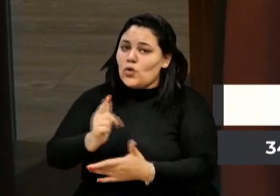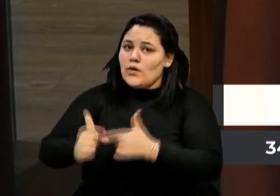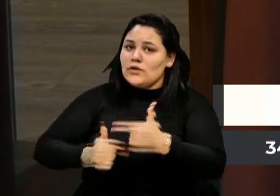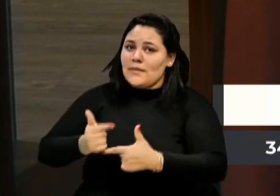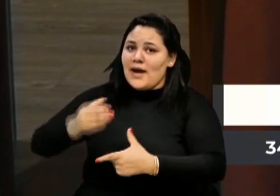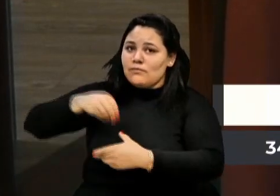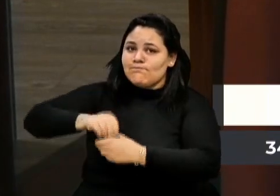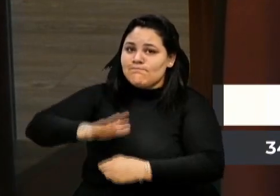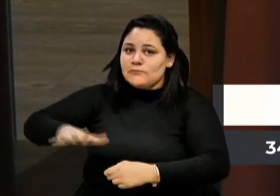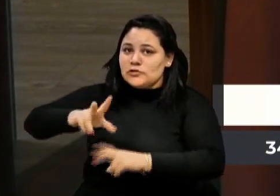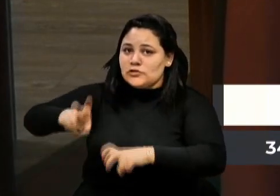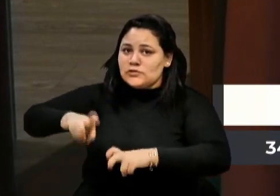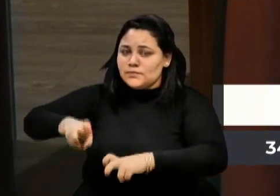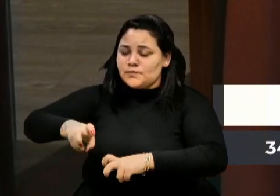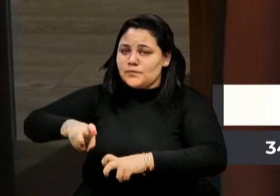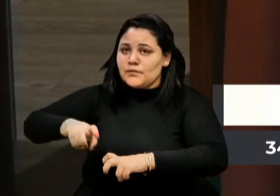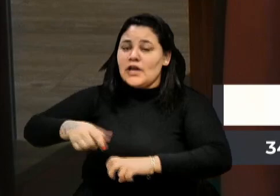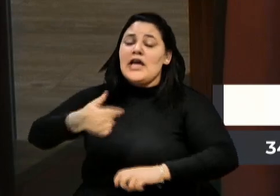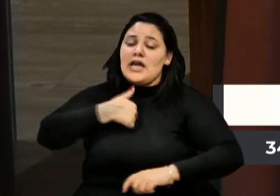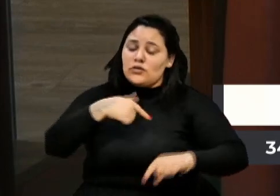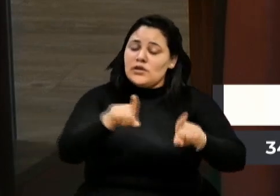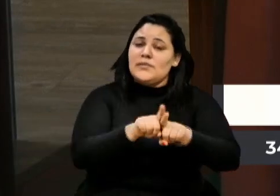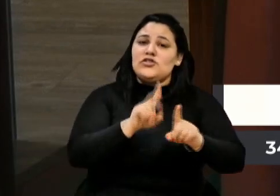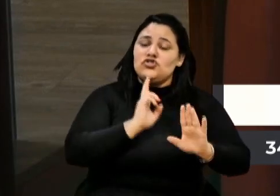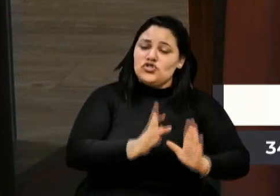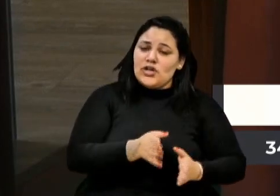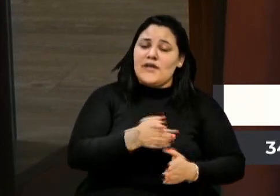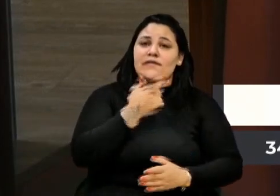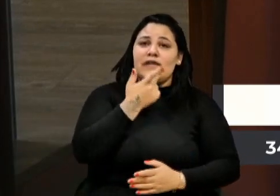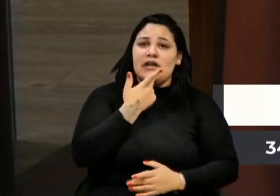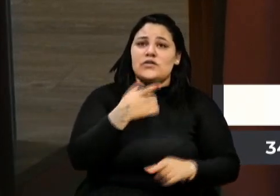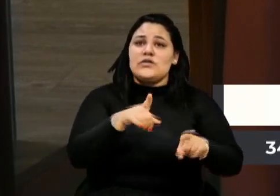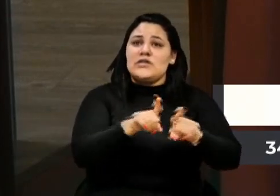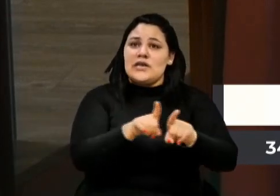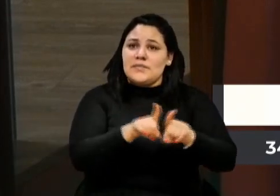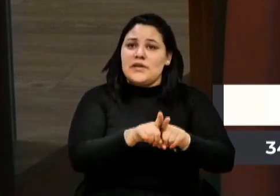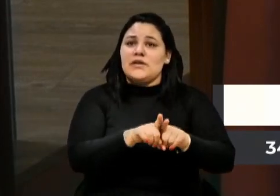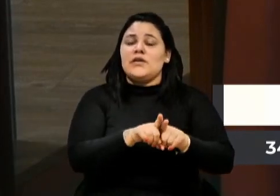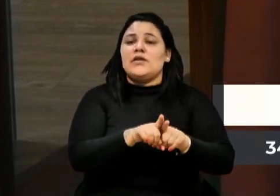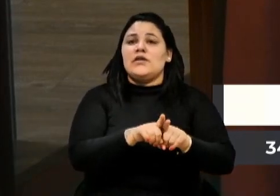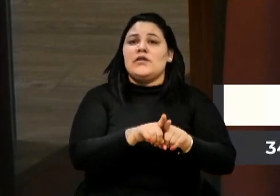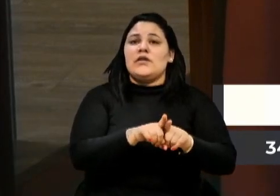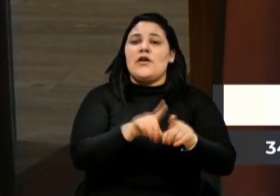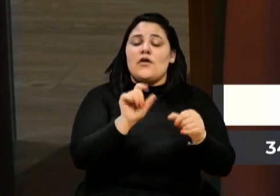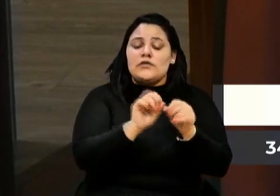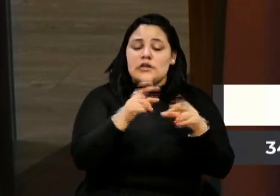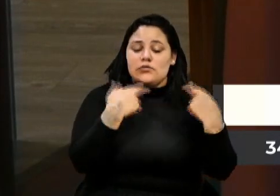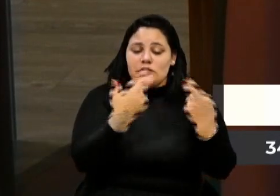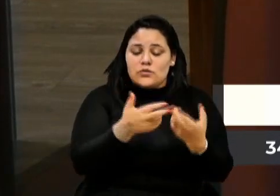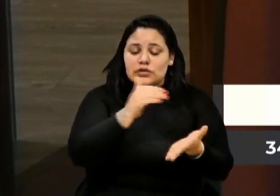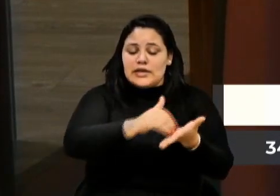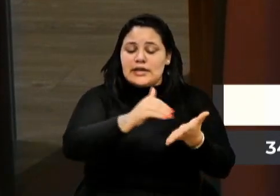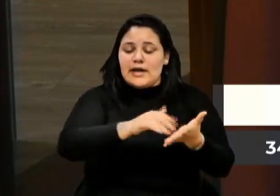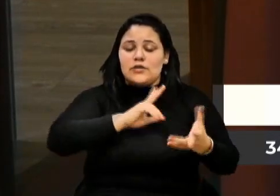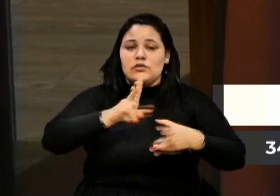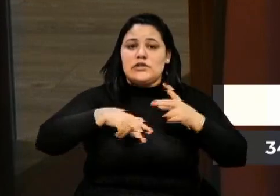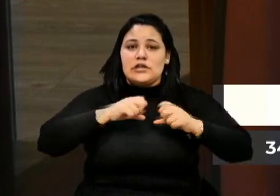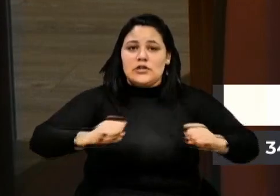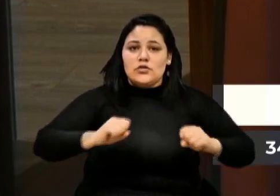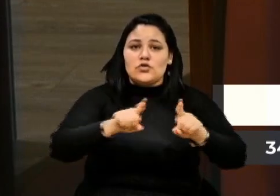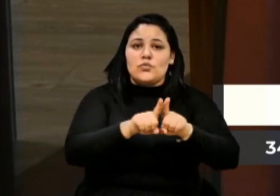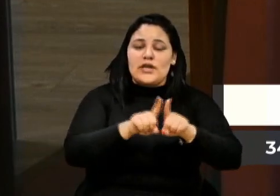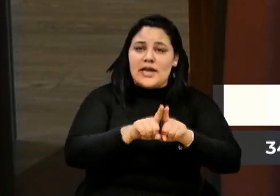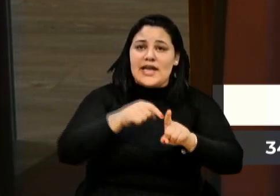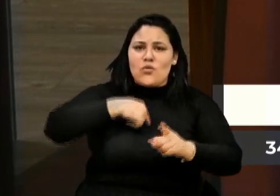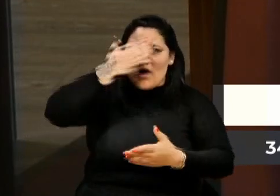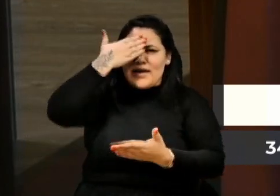inclusive fiz reuniões junto, né, ao nosso secretário Ricardo Daneluzzi e também a Festa da Uva, ao Mosquem, porque eu acredito que a